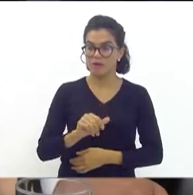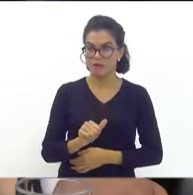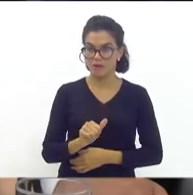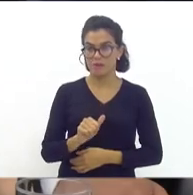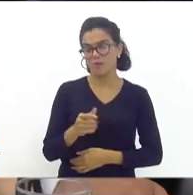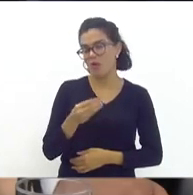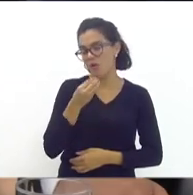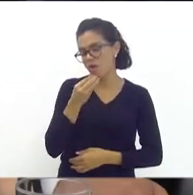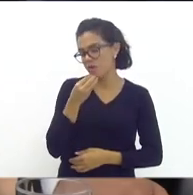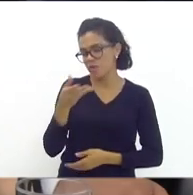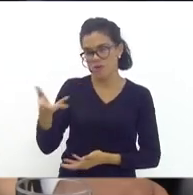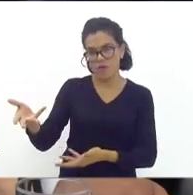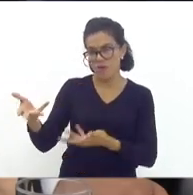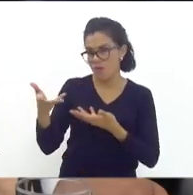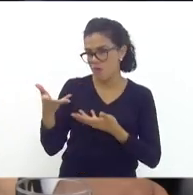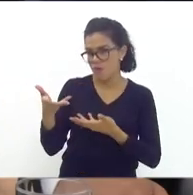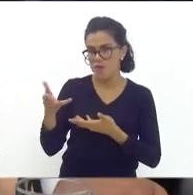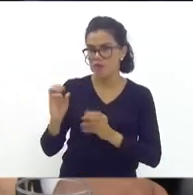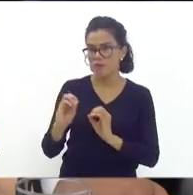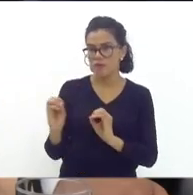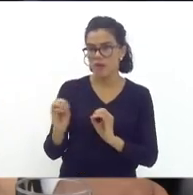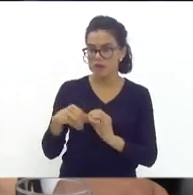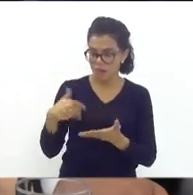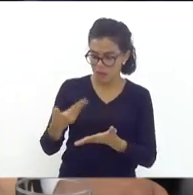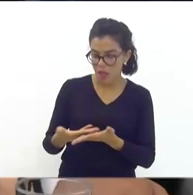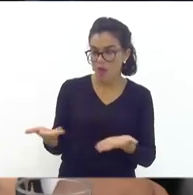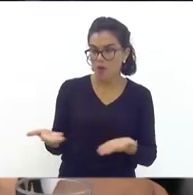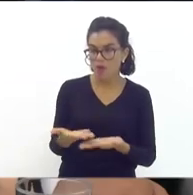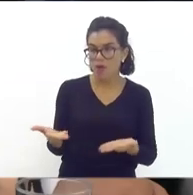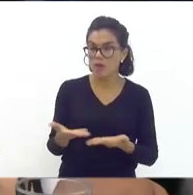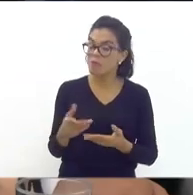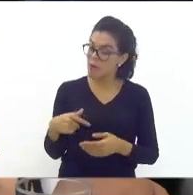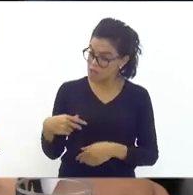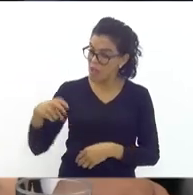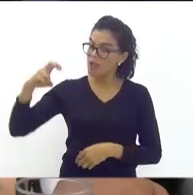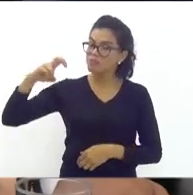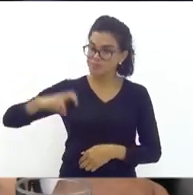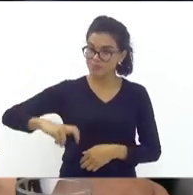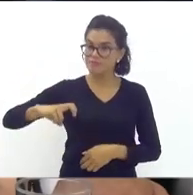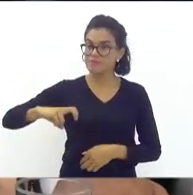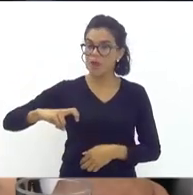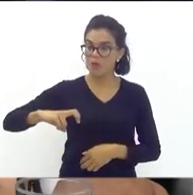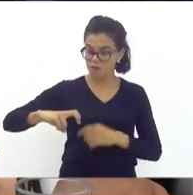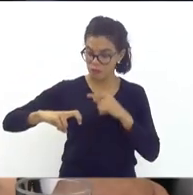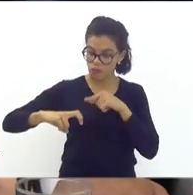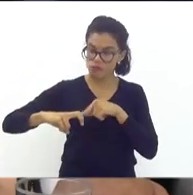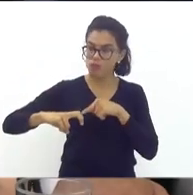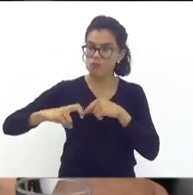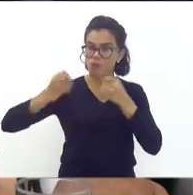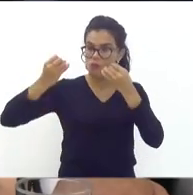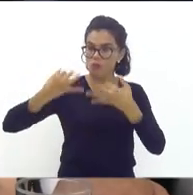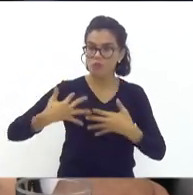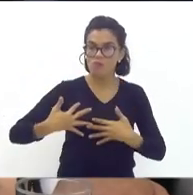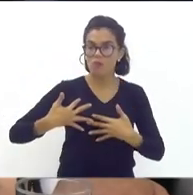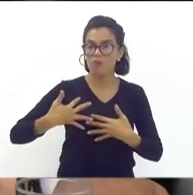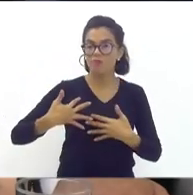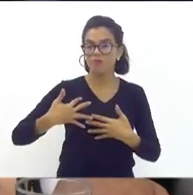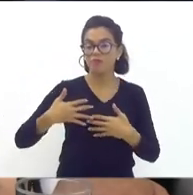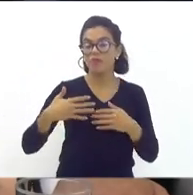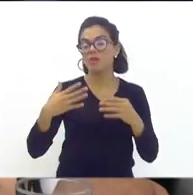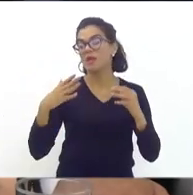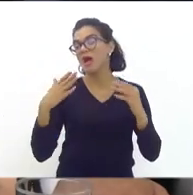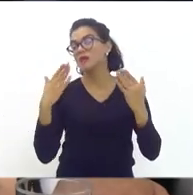convocada nem convidada na sessão para que explique sobre a questão da sua suposta